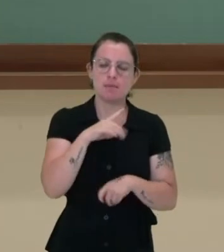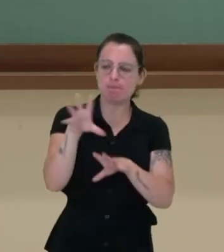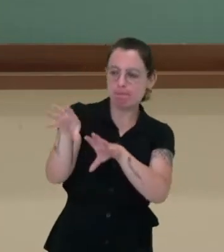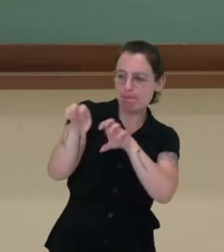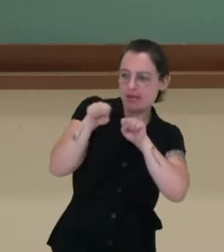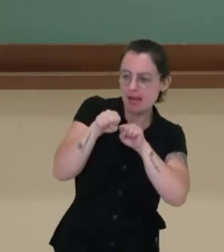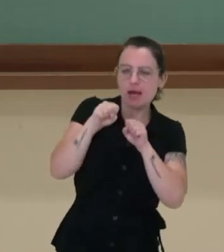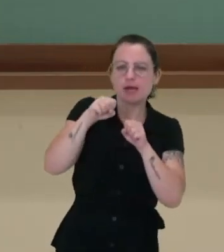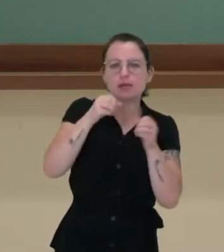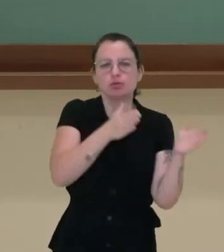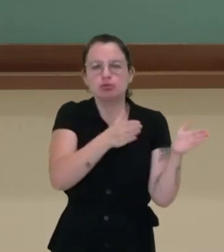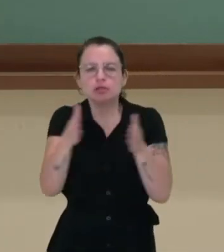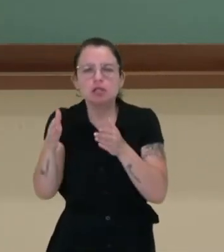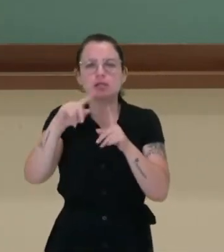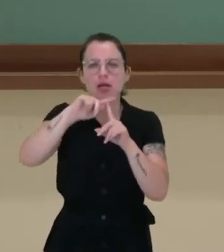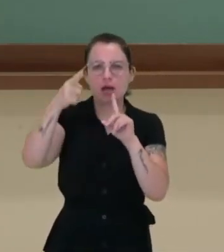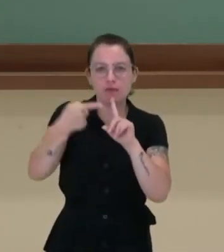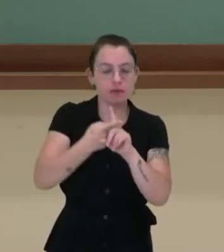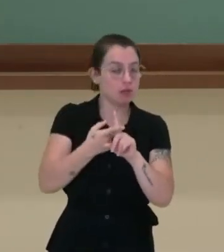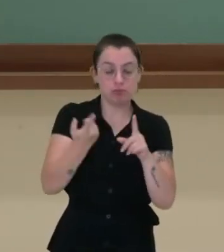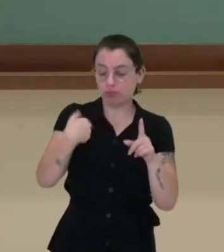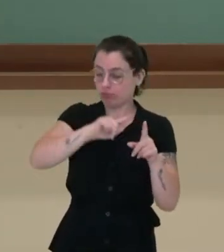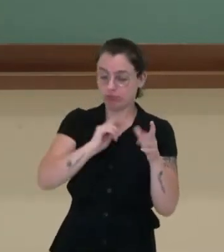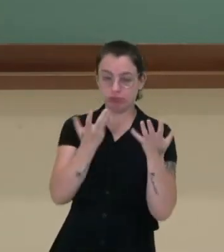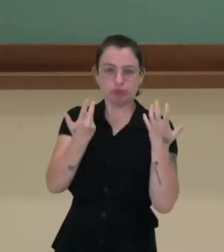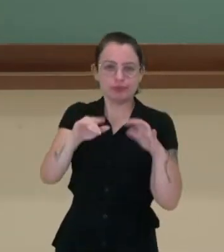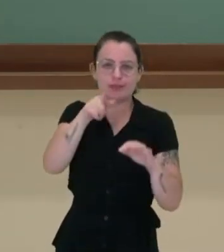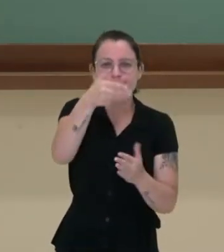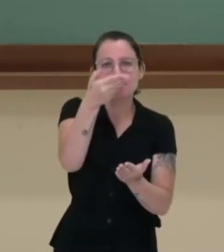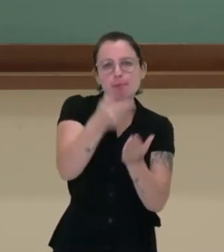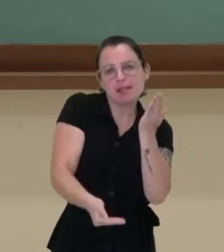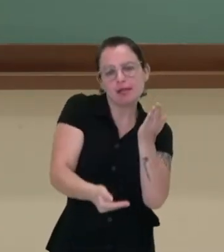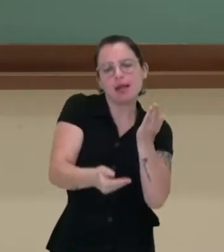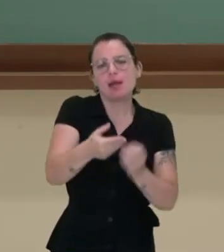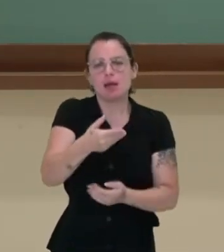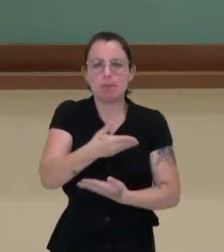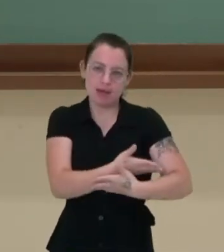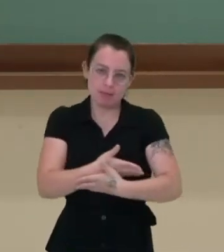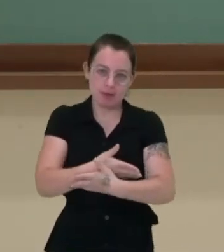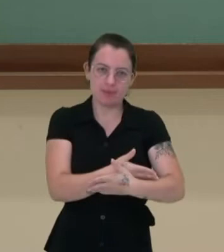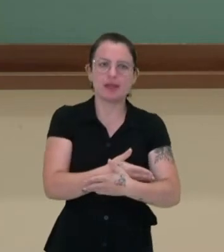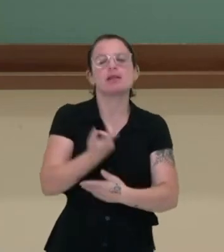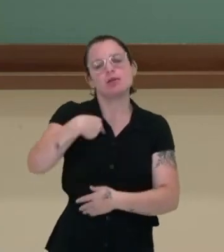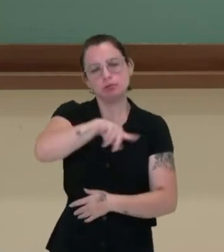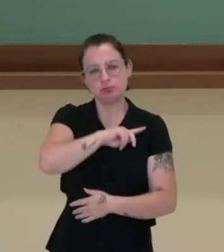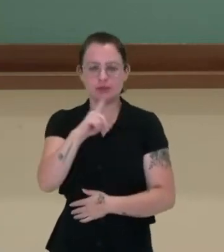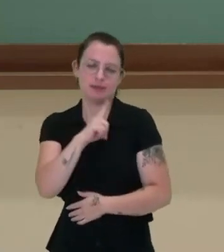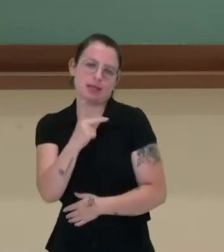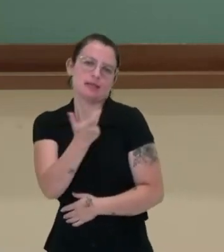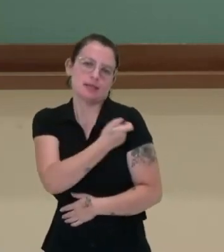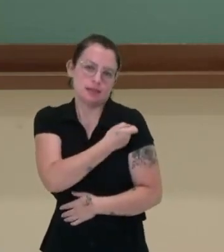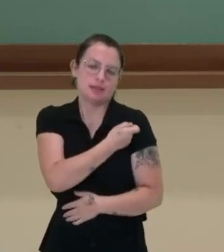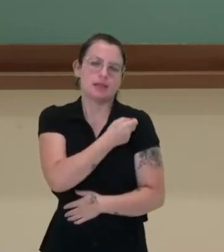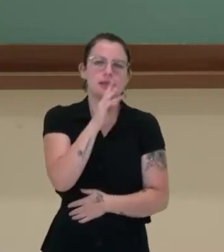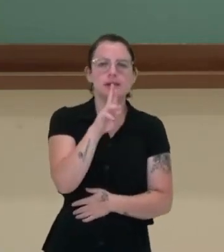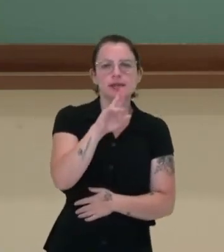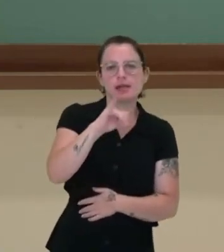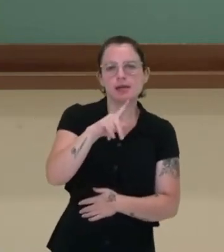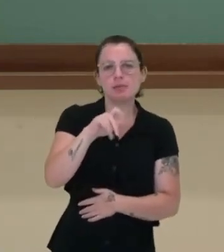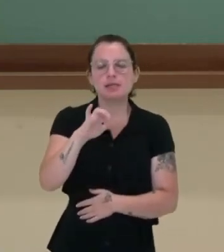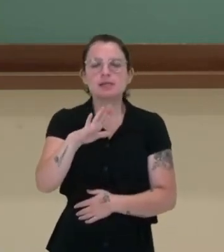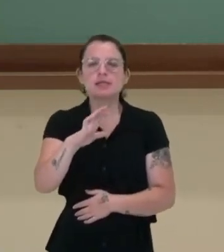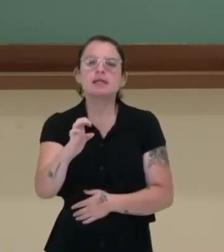Deus me livre, chegar a um aborto. Então nós temos aí a vacina tríplice viral